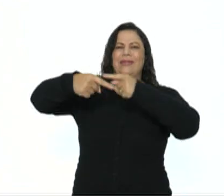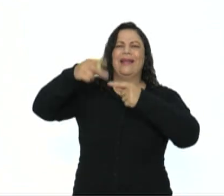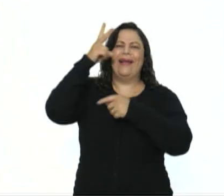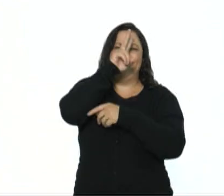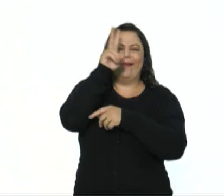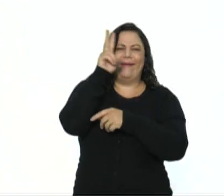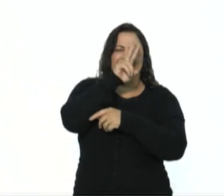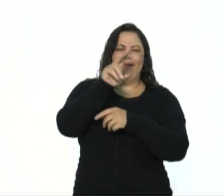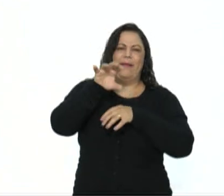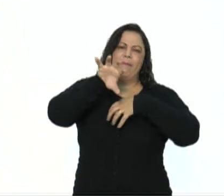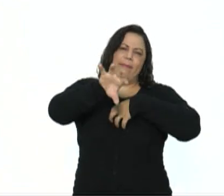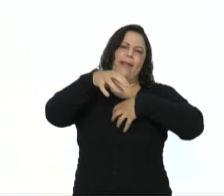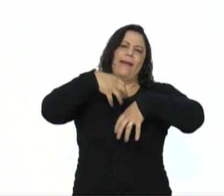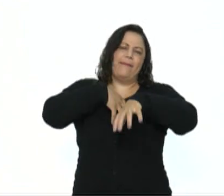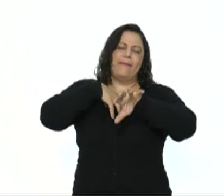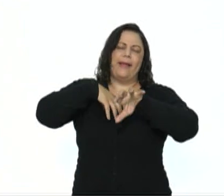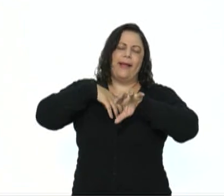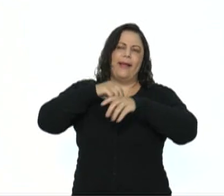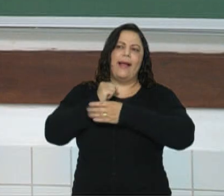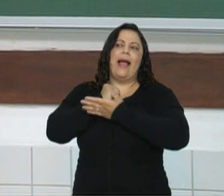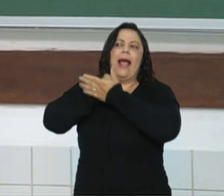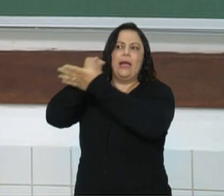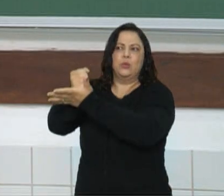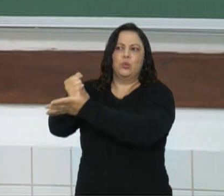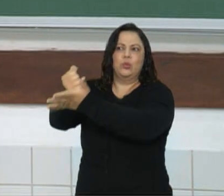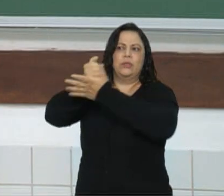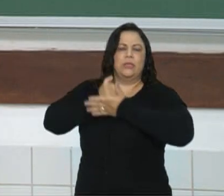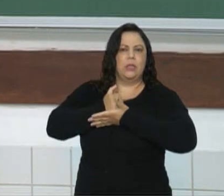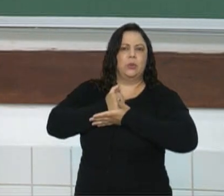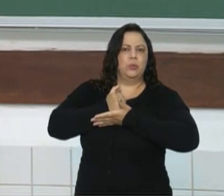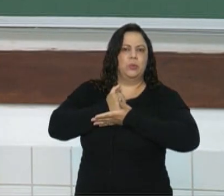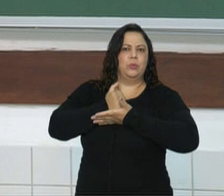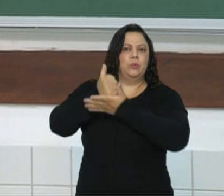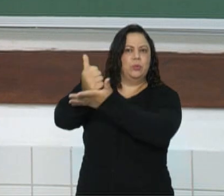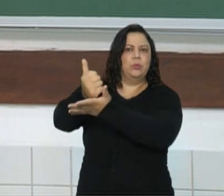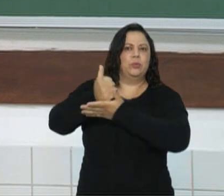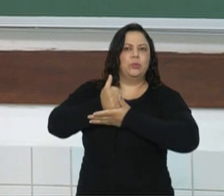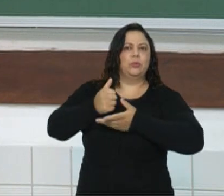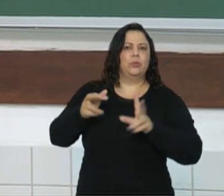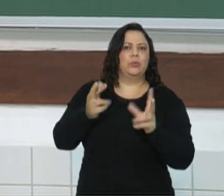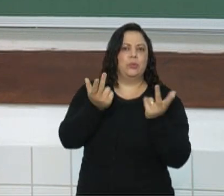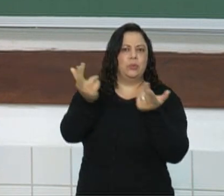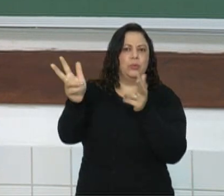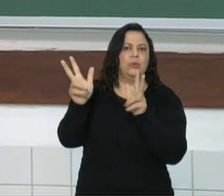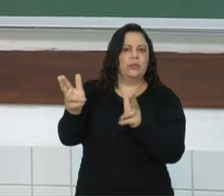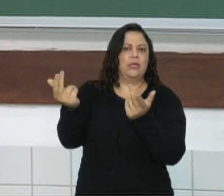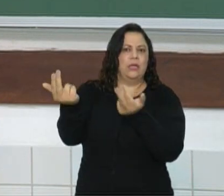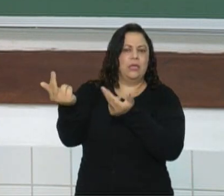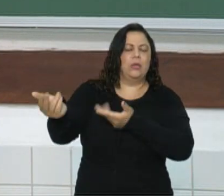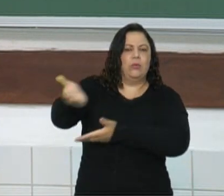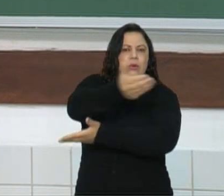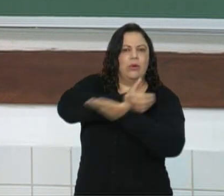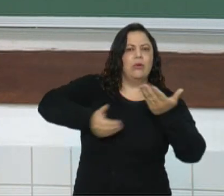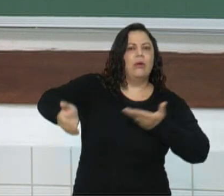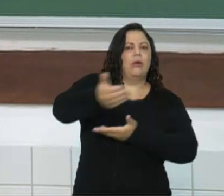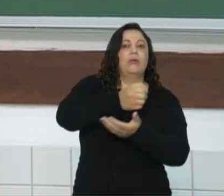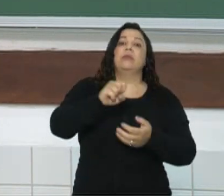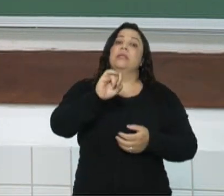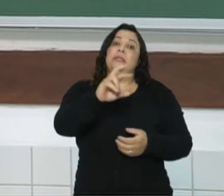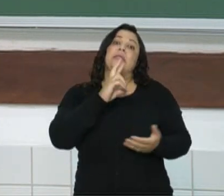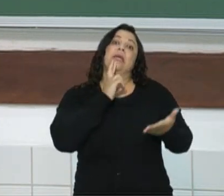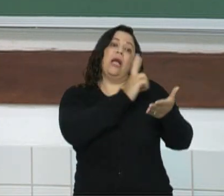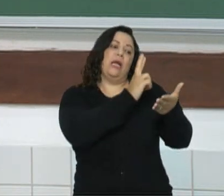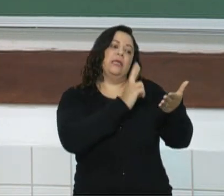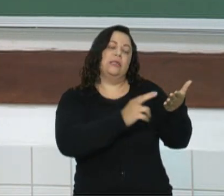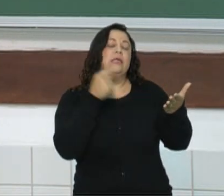naquele ciclo de 7 passos. Então, se a sua resposta contempla esses aspectos, pode ter certeza que